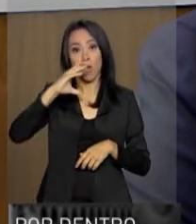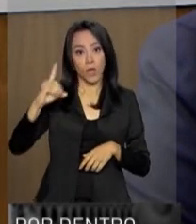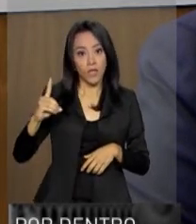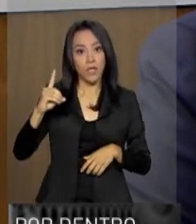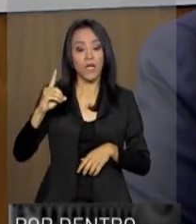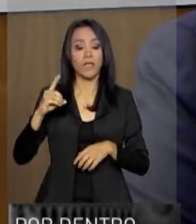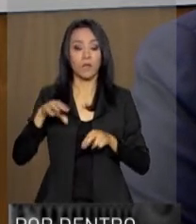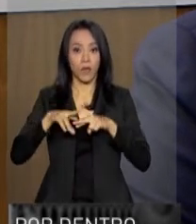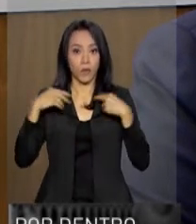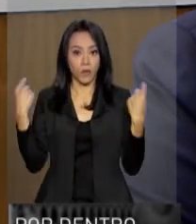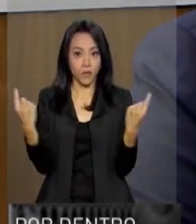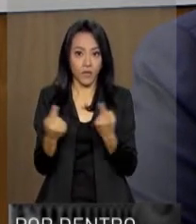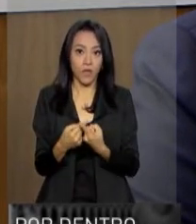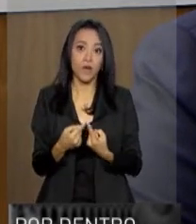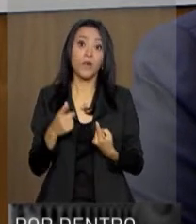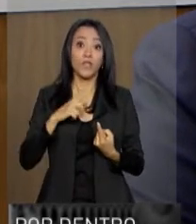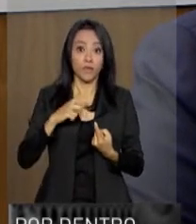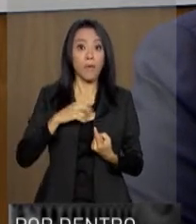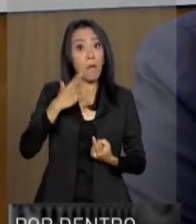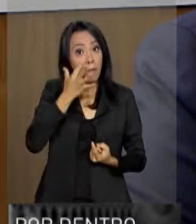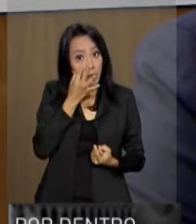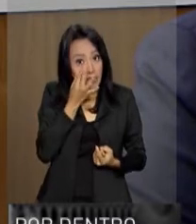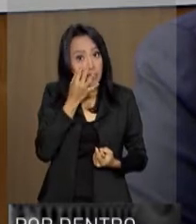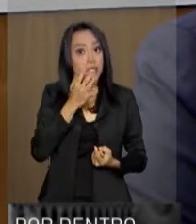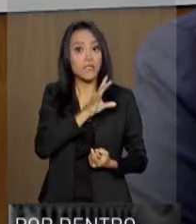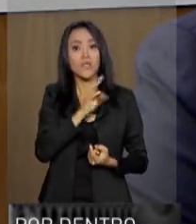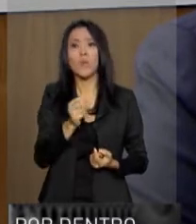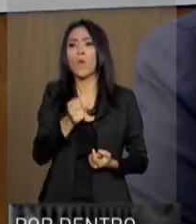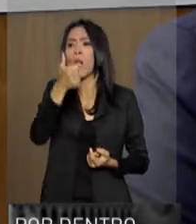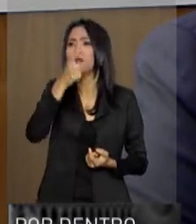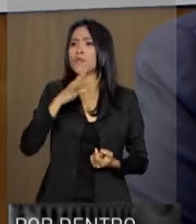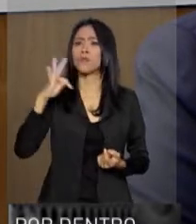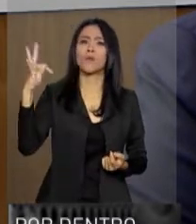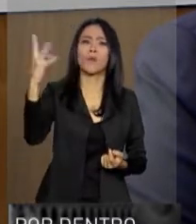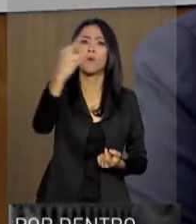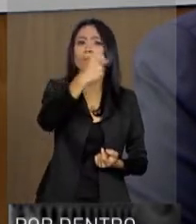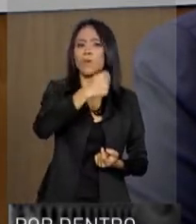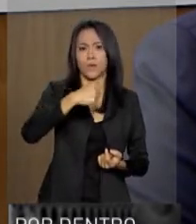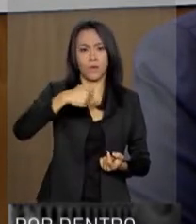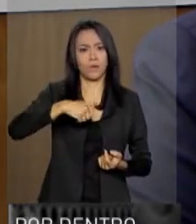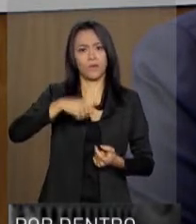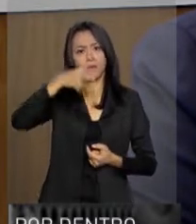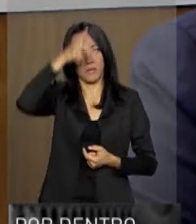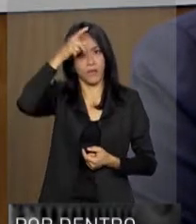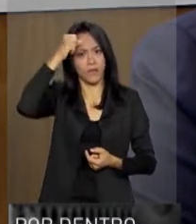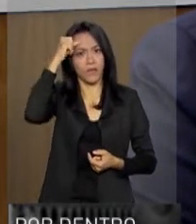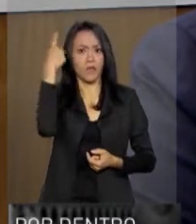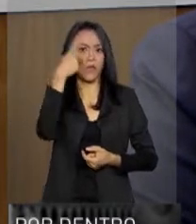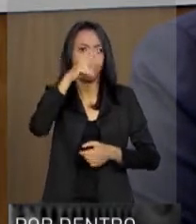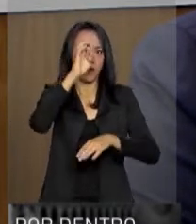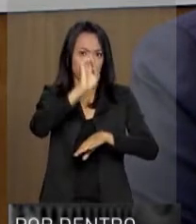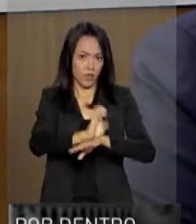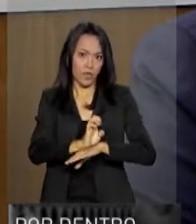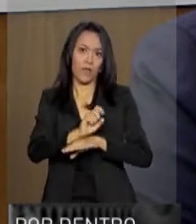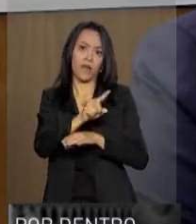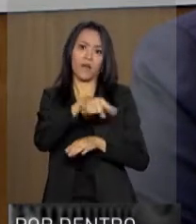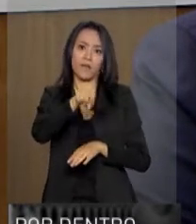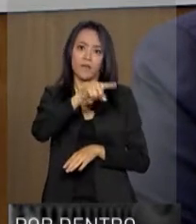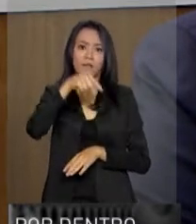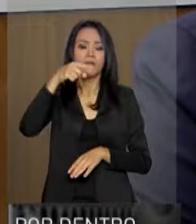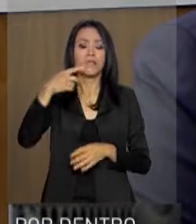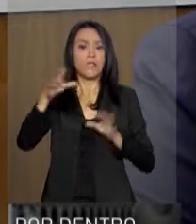omar aziz chegamos a presença de quase todos os prefeitos do estado que tiveram conhecimento esse programa se